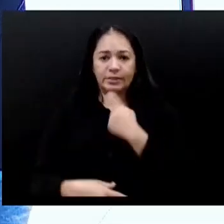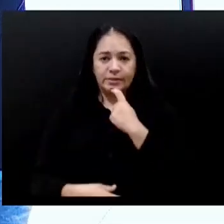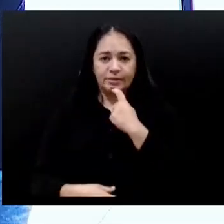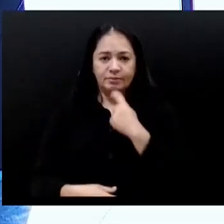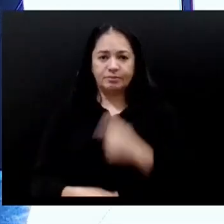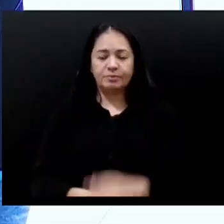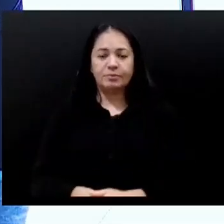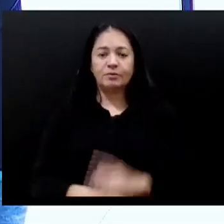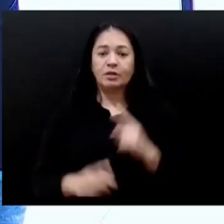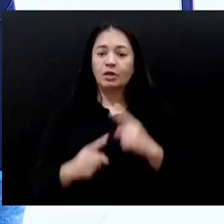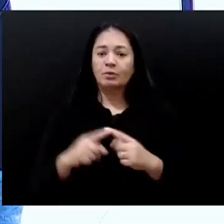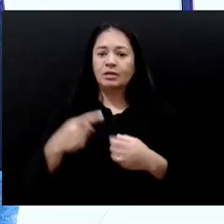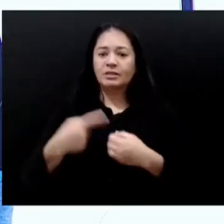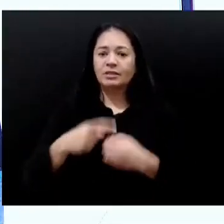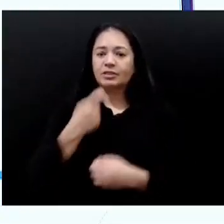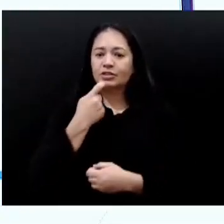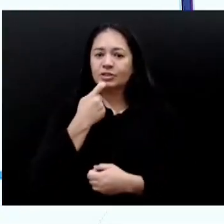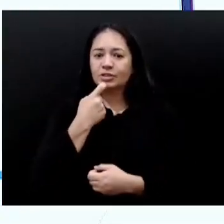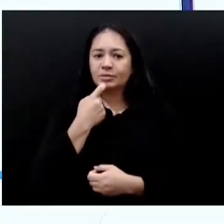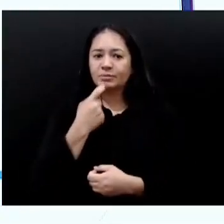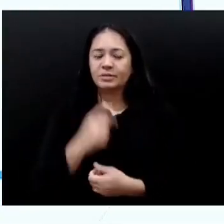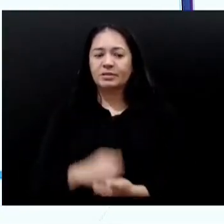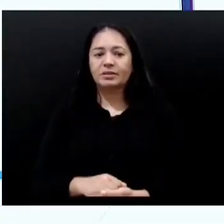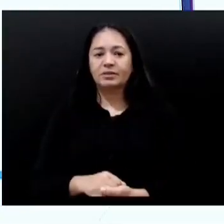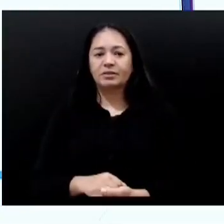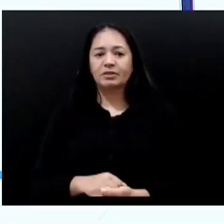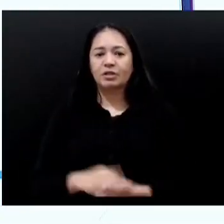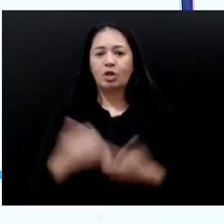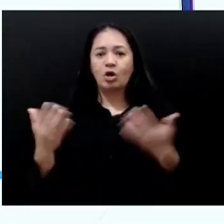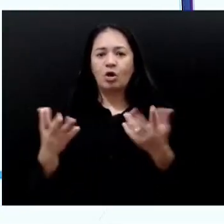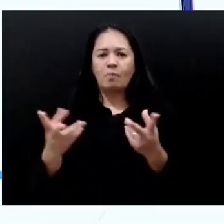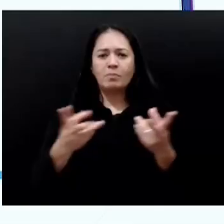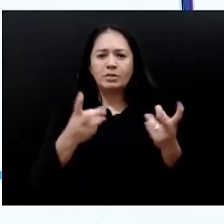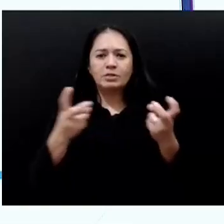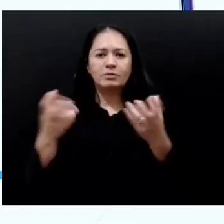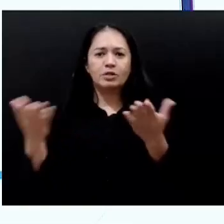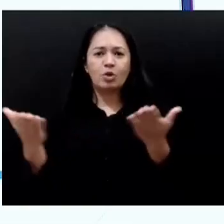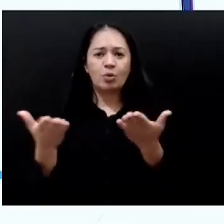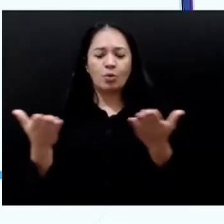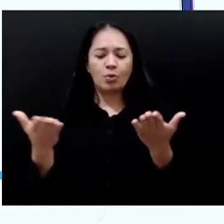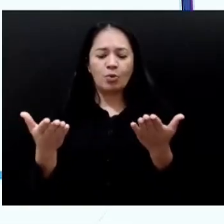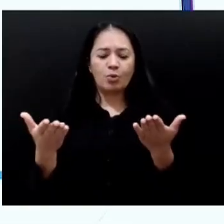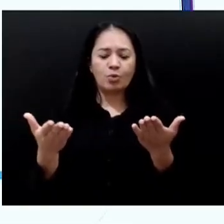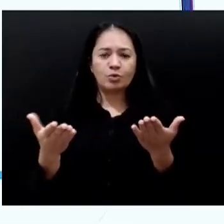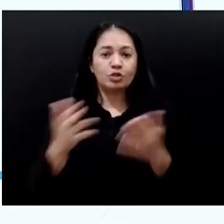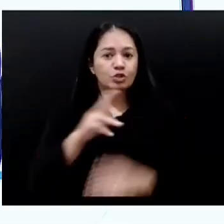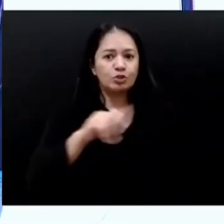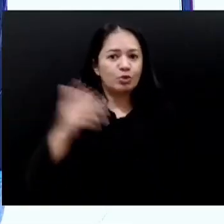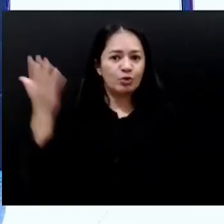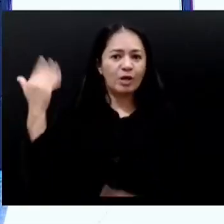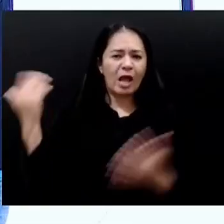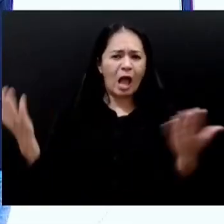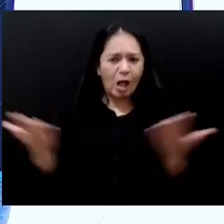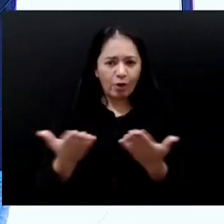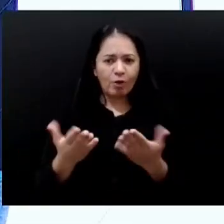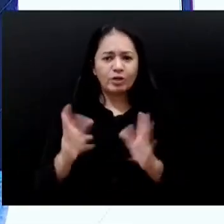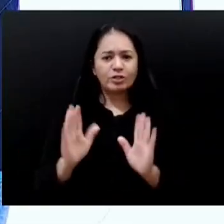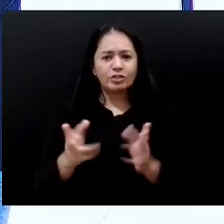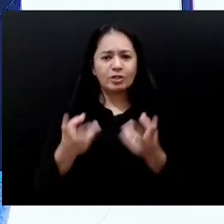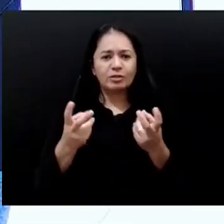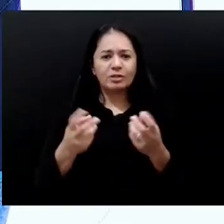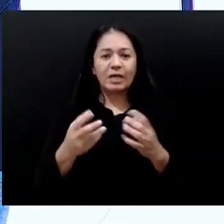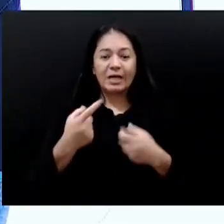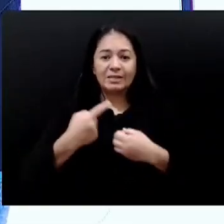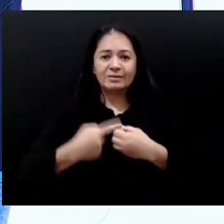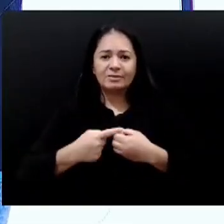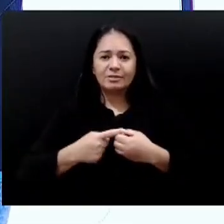foi reconhecida, como é hoje, como a cidade da inovação, da pesquisa, da